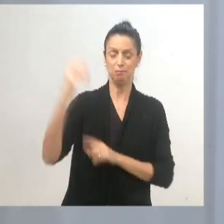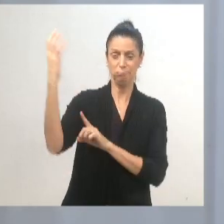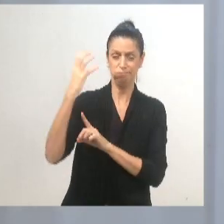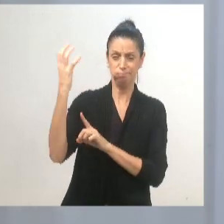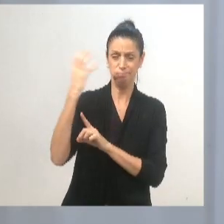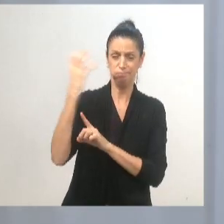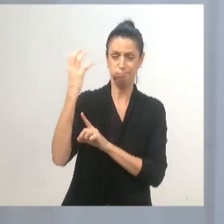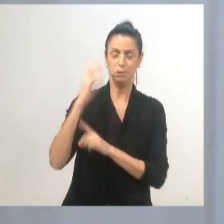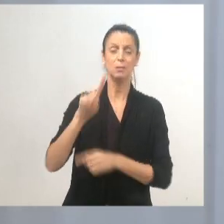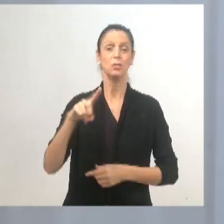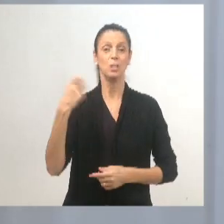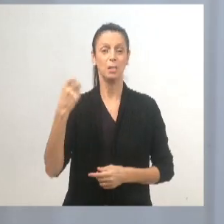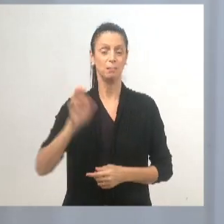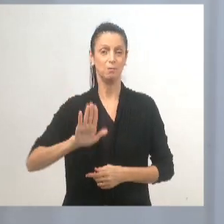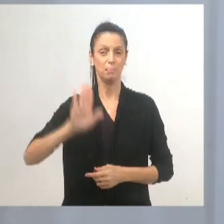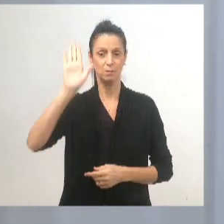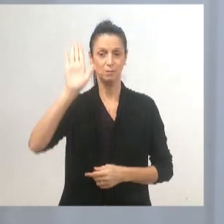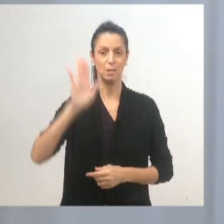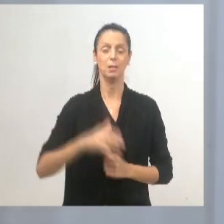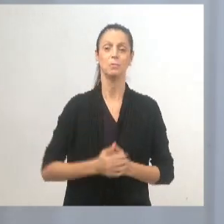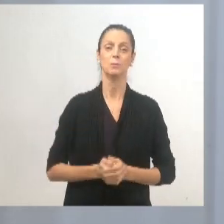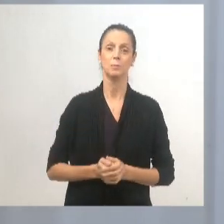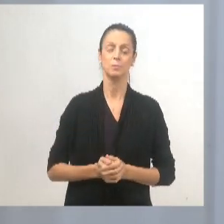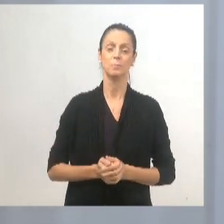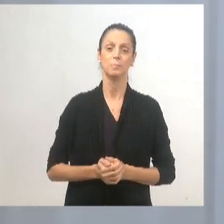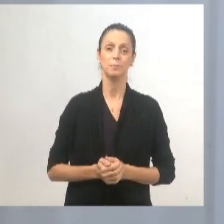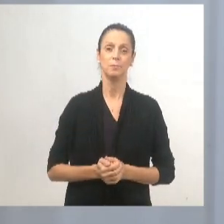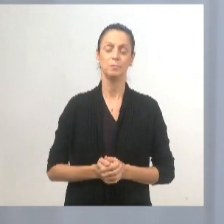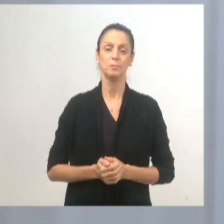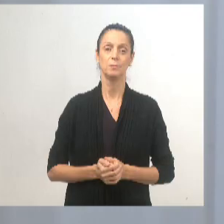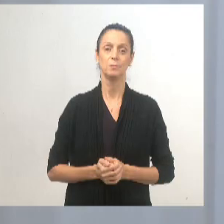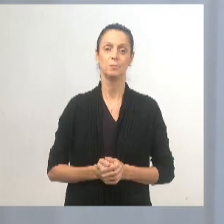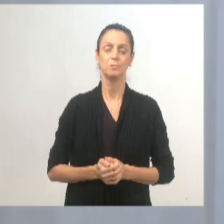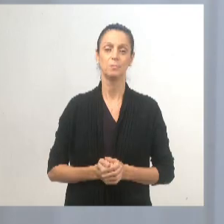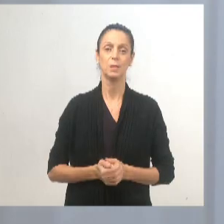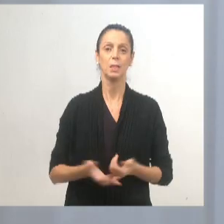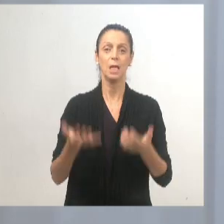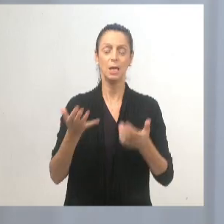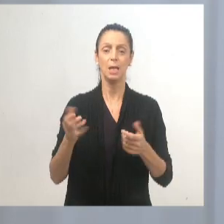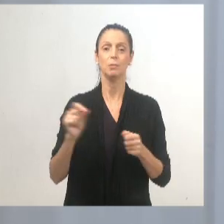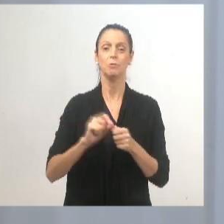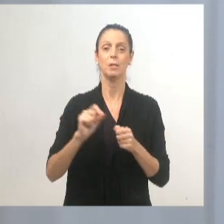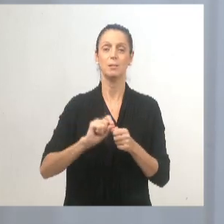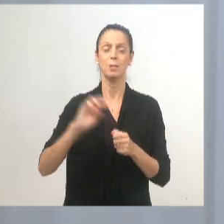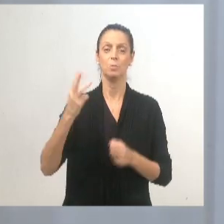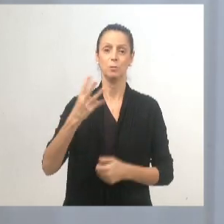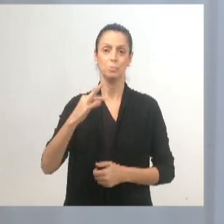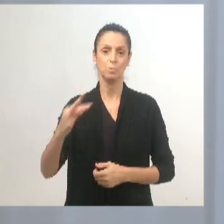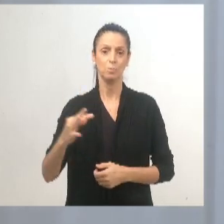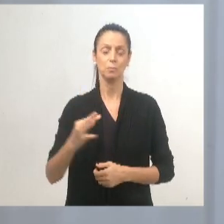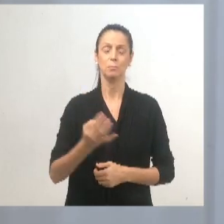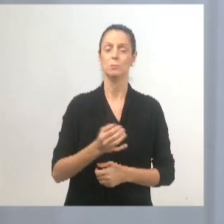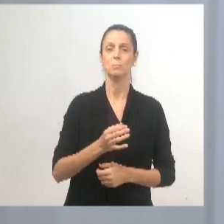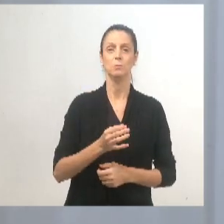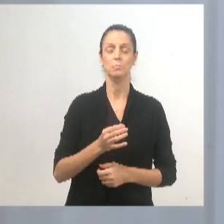de ex-candidatos para implementar um 3º turno, melhor dizendo, um 2º